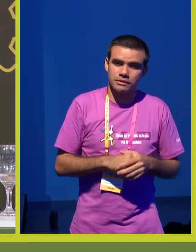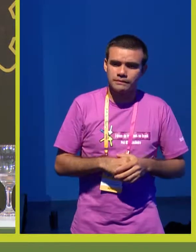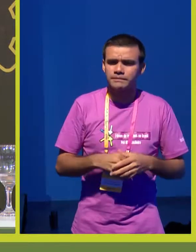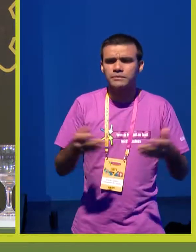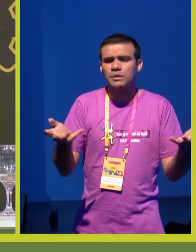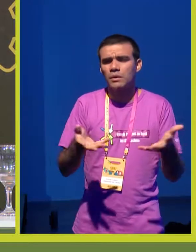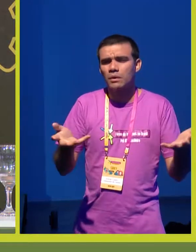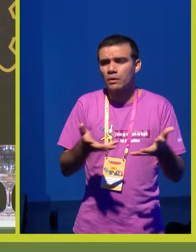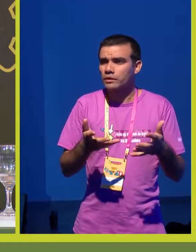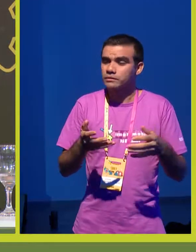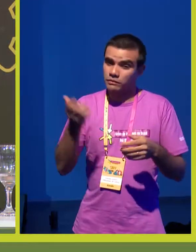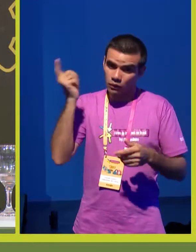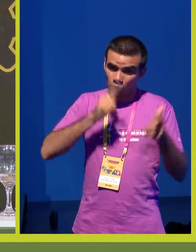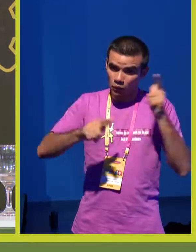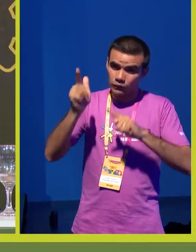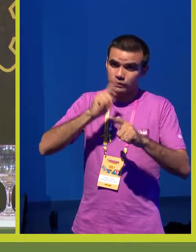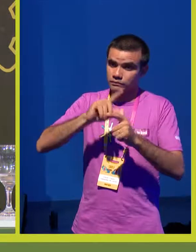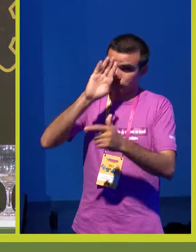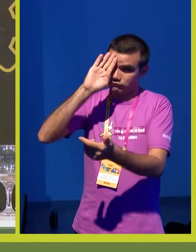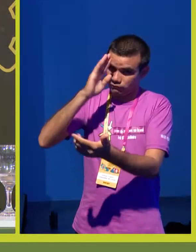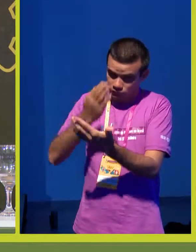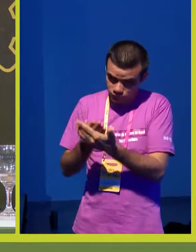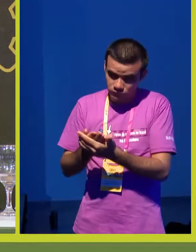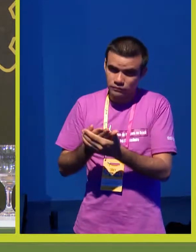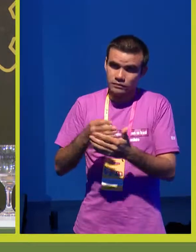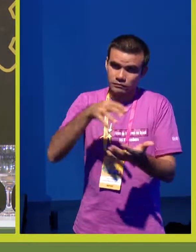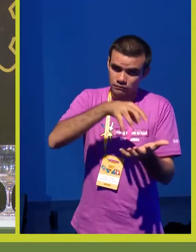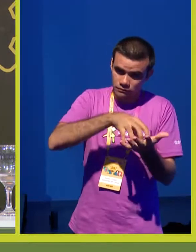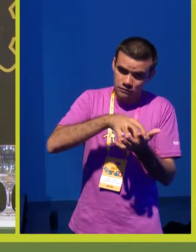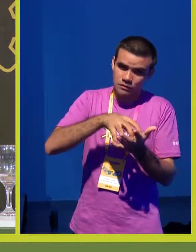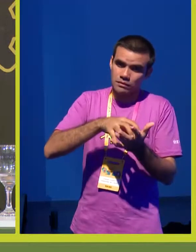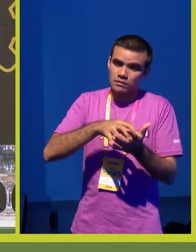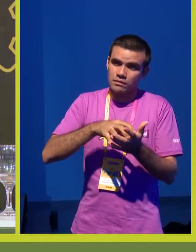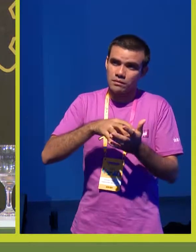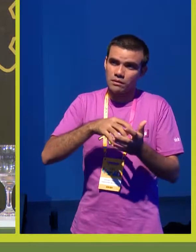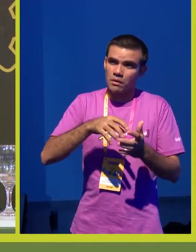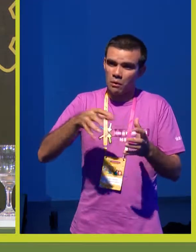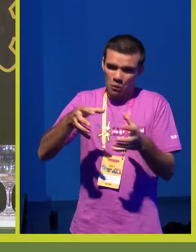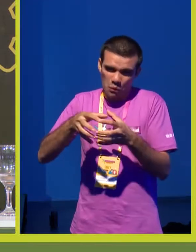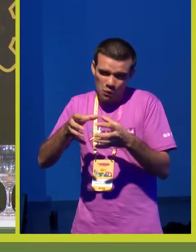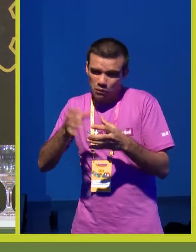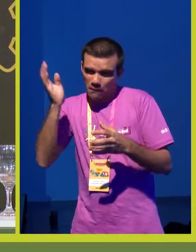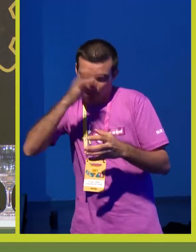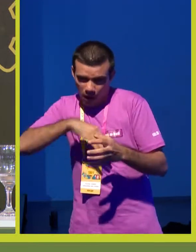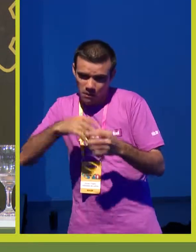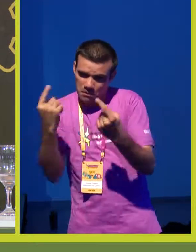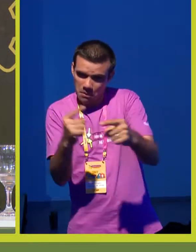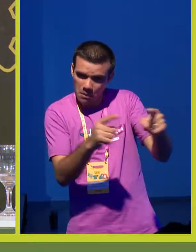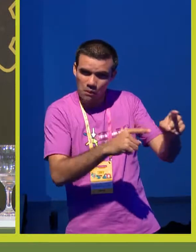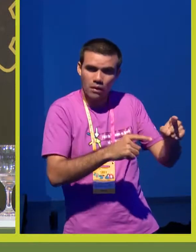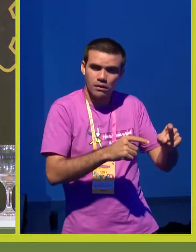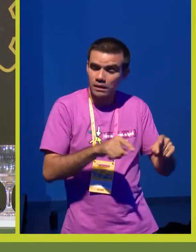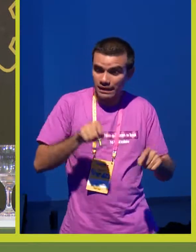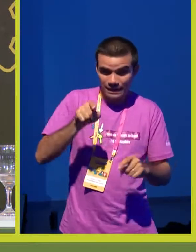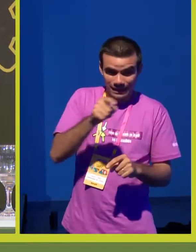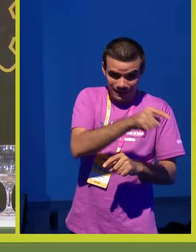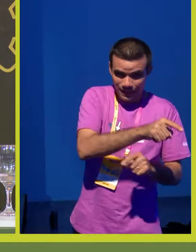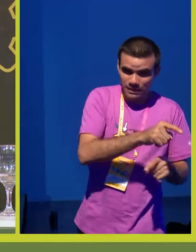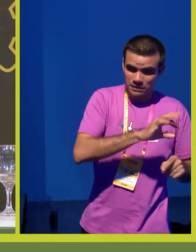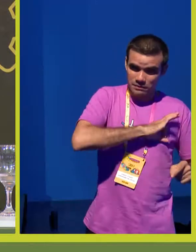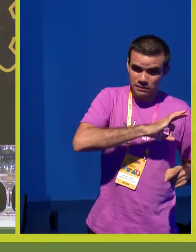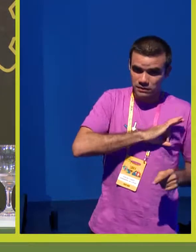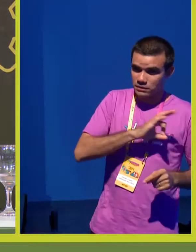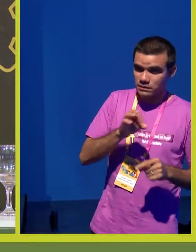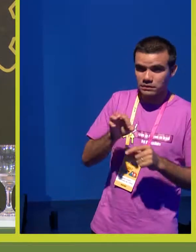digamos assim, a conquista da confiança da organização criminosa ou de quem está sendo investigado, para que o agente de investigação